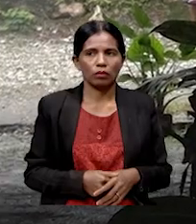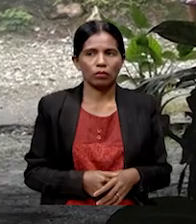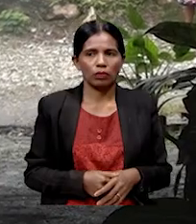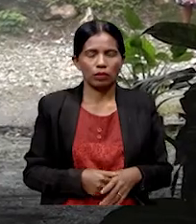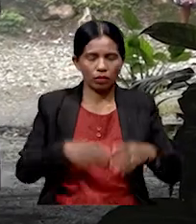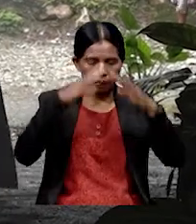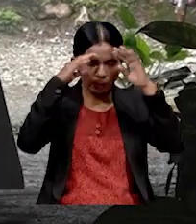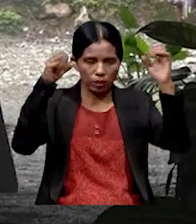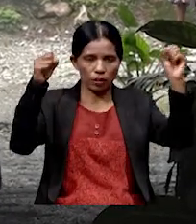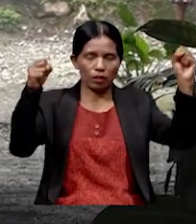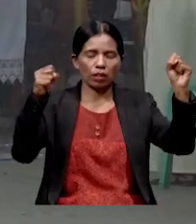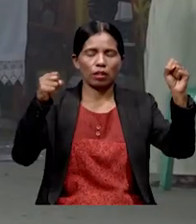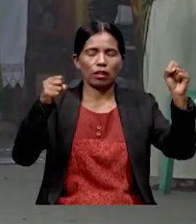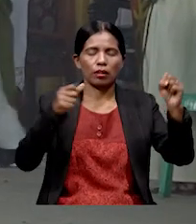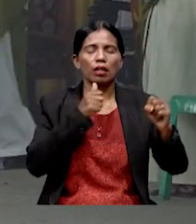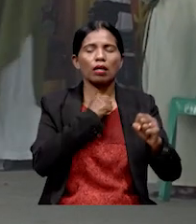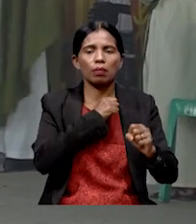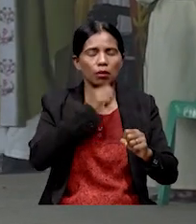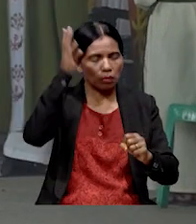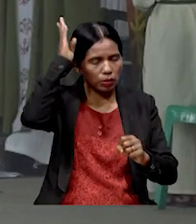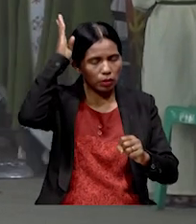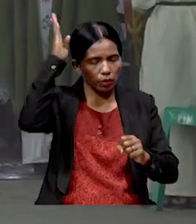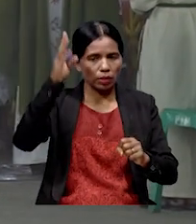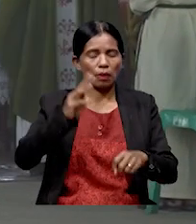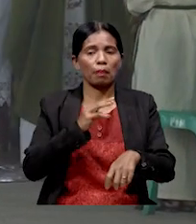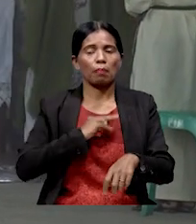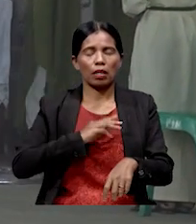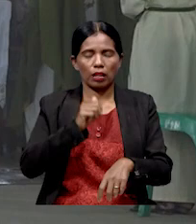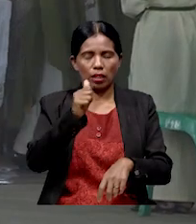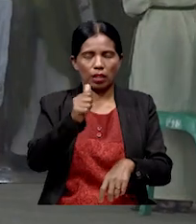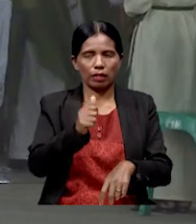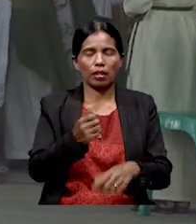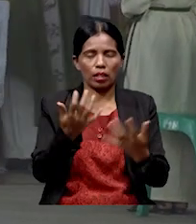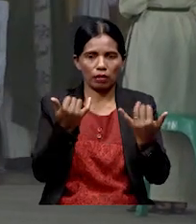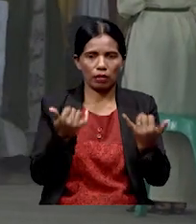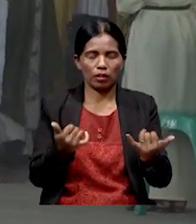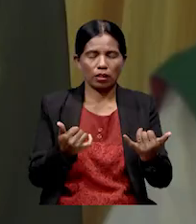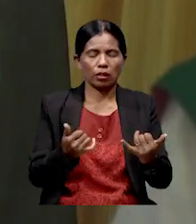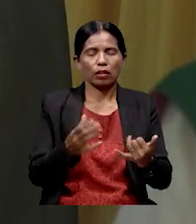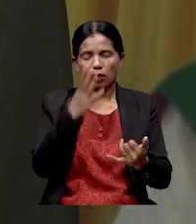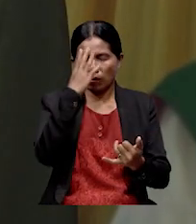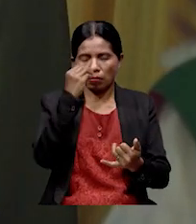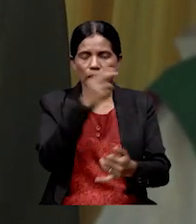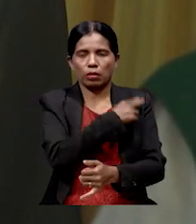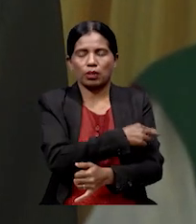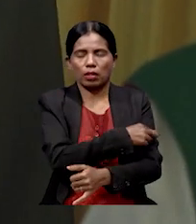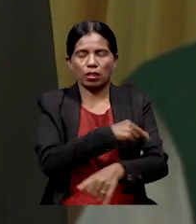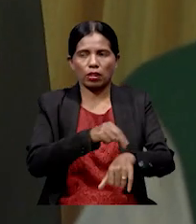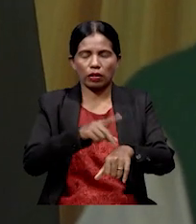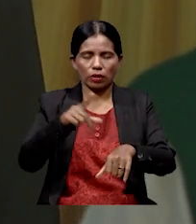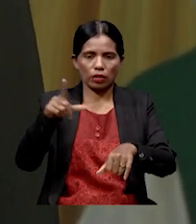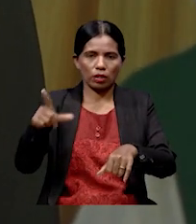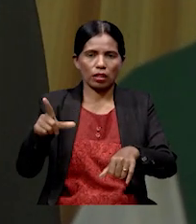Presidente Episcopal Timorense no Bispo Diocese Maliana, Dom Norberto Amaral, da Daunê Baixa Hela e Hospital Nacional Guido